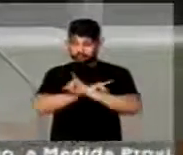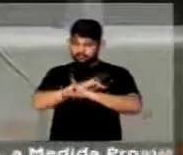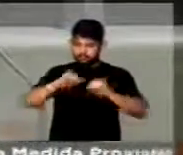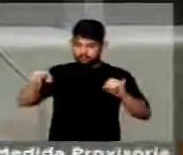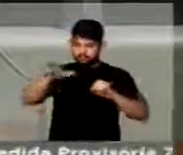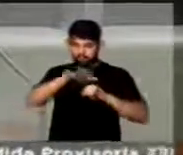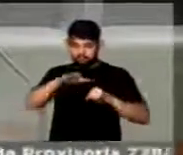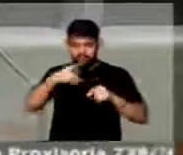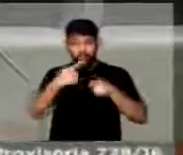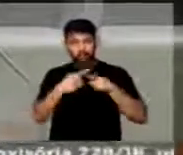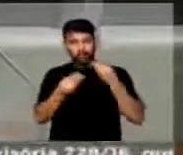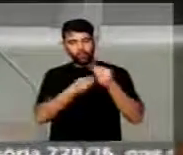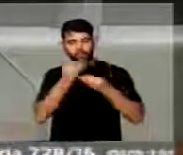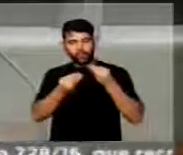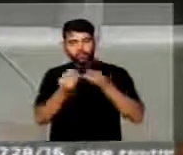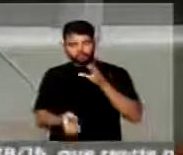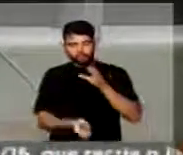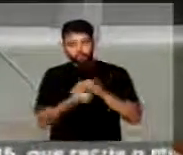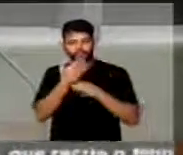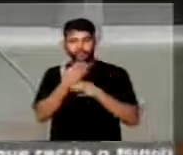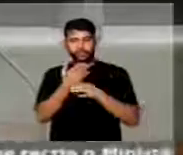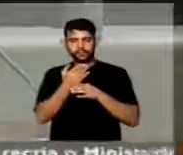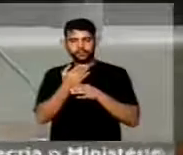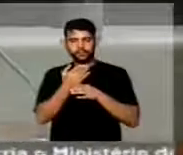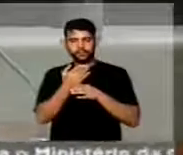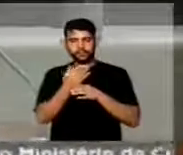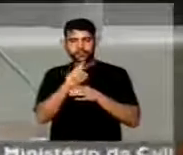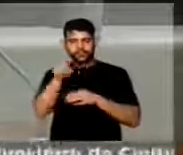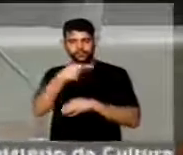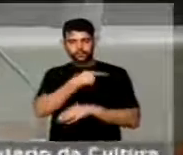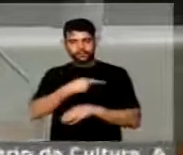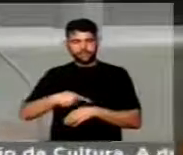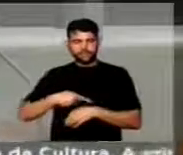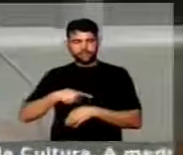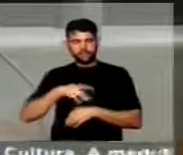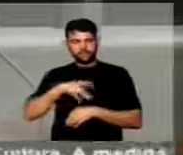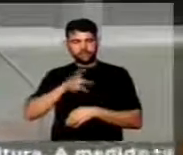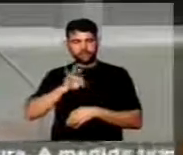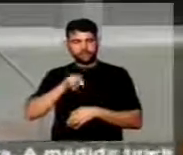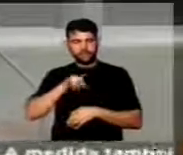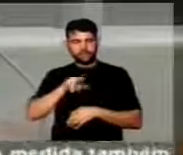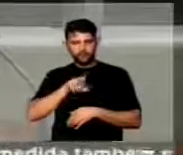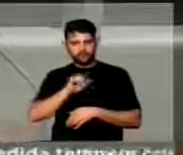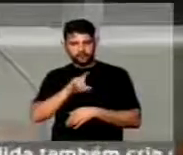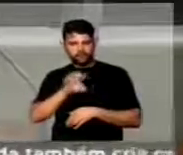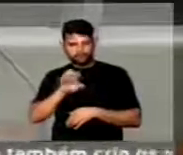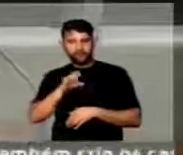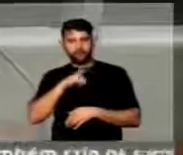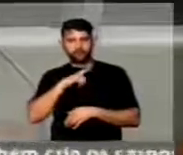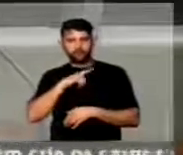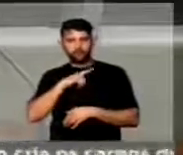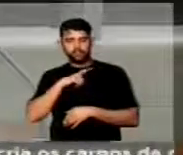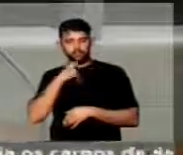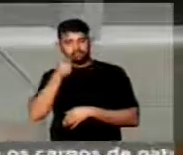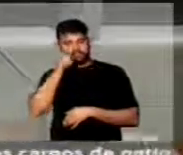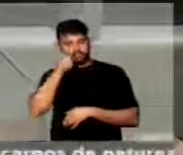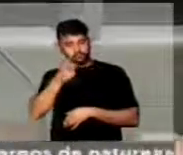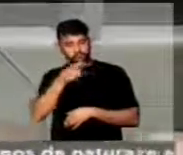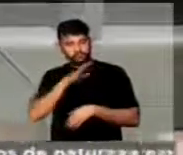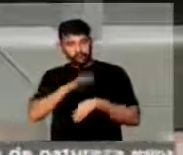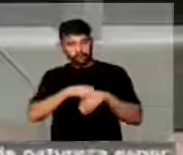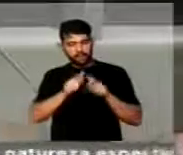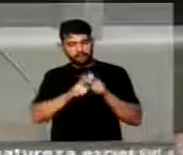dizer que o modelo implantado pelo ex-presidente Fernando Henrique Cardoso, do ponto de vista